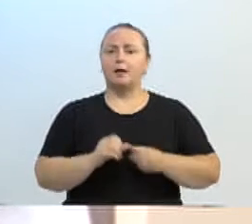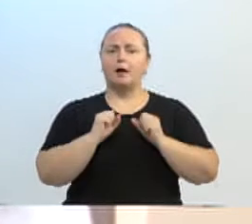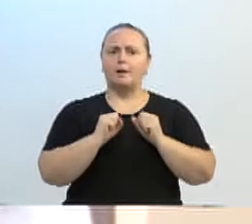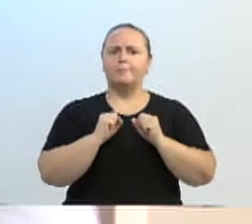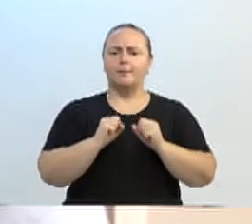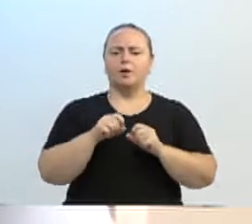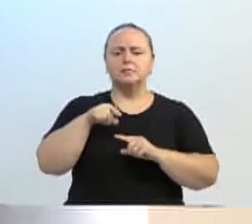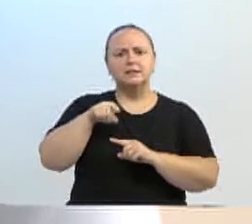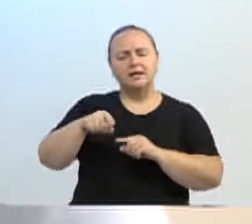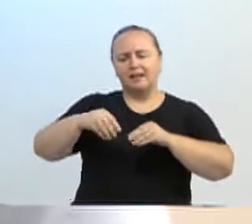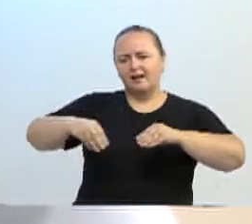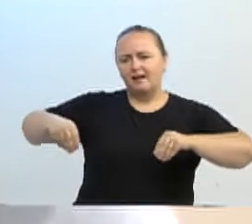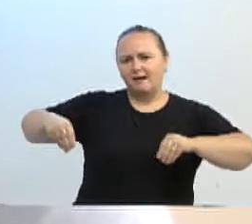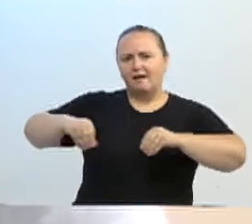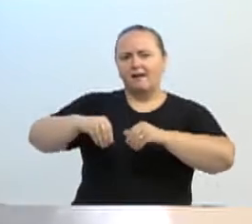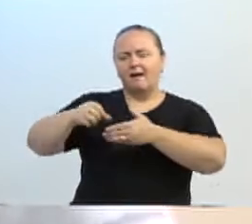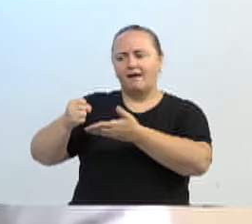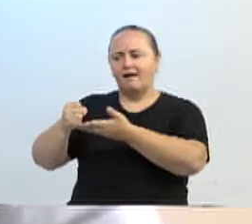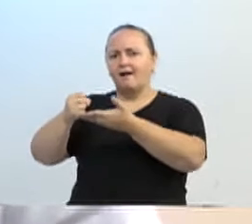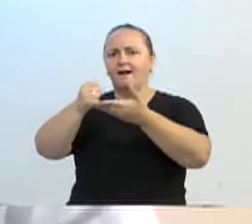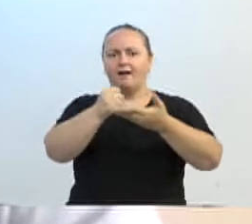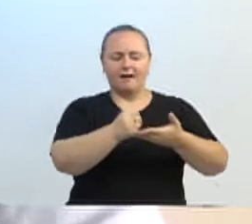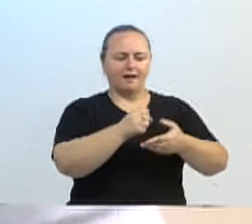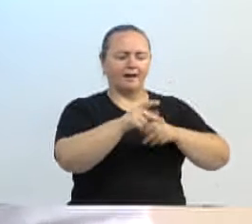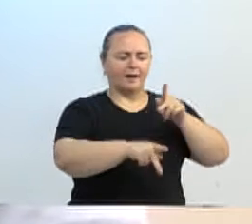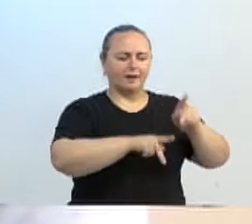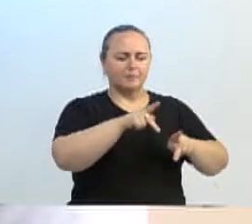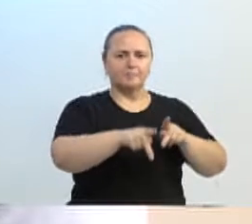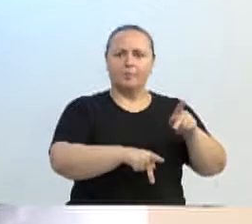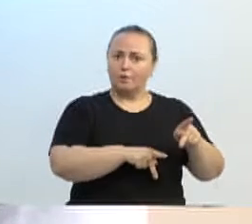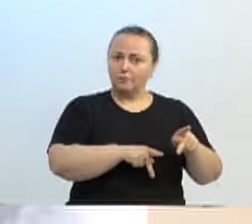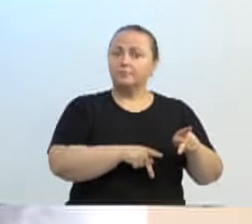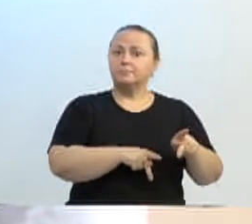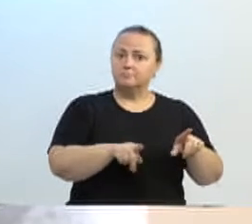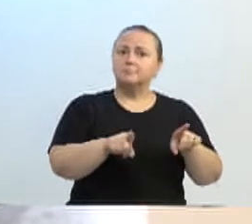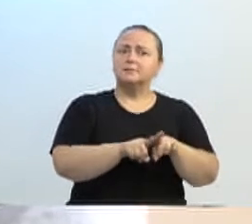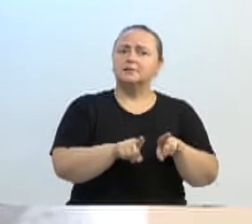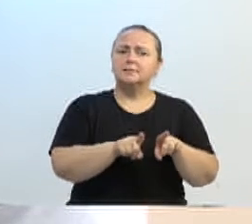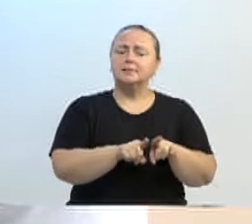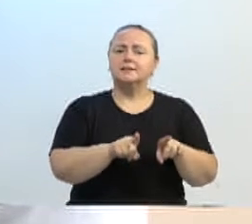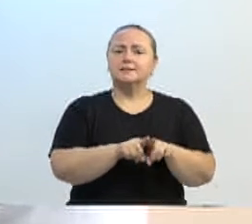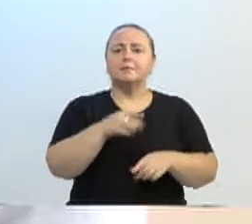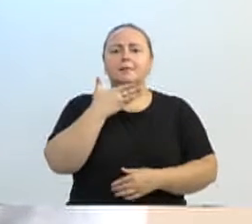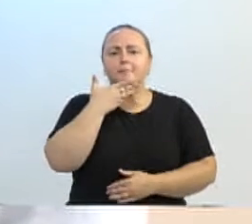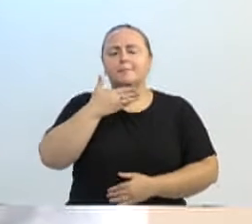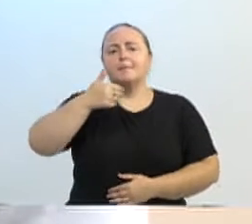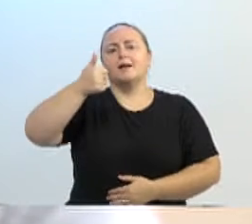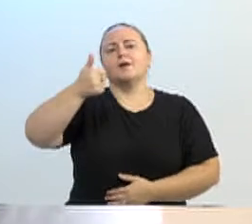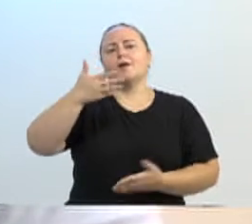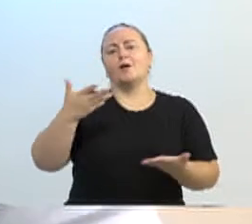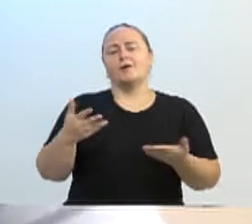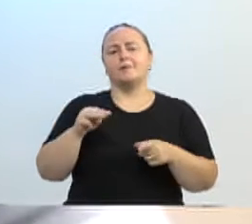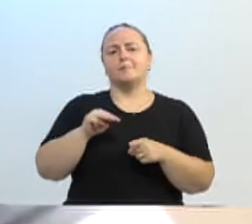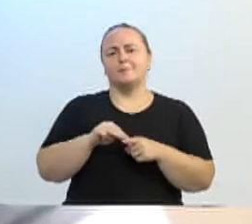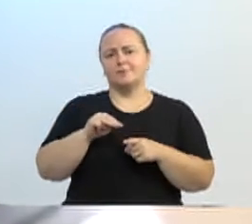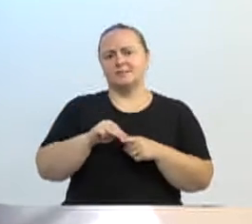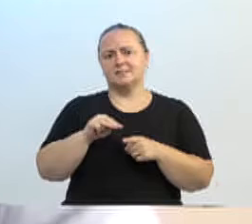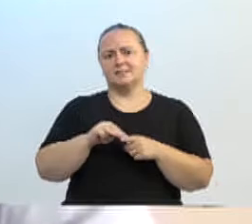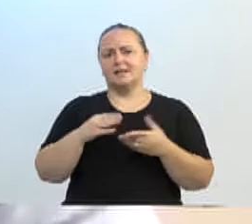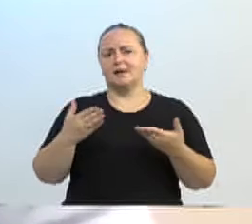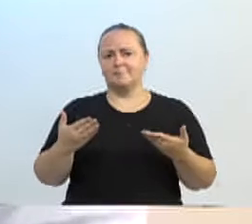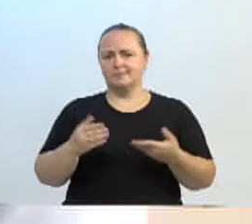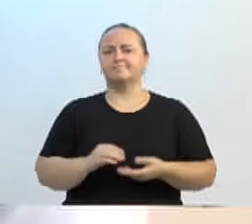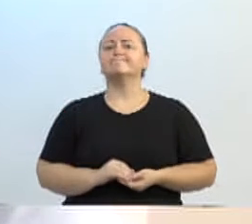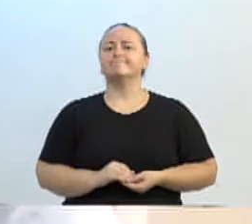para que ele volte, para que a população possa usar, e também vai dar um grande benefício ao município, que ele vai pagar